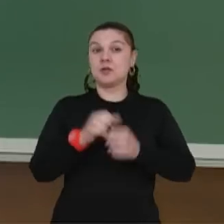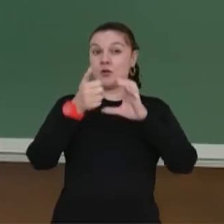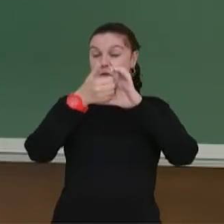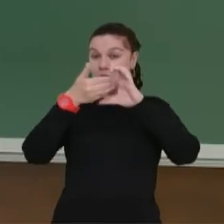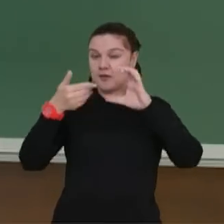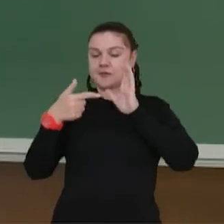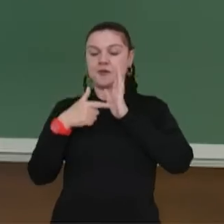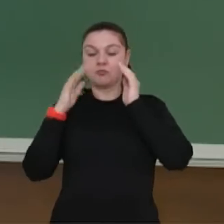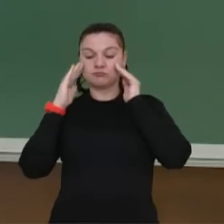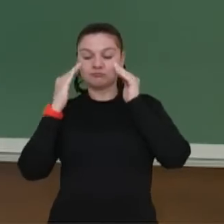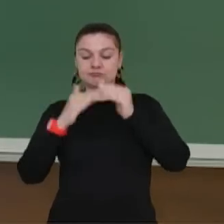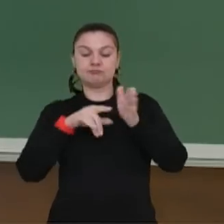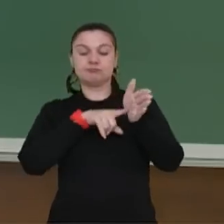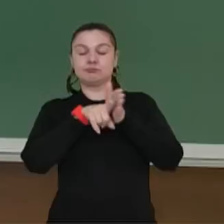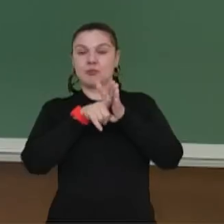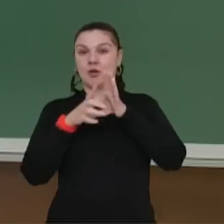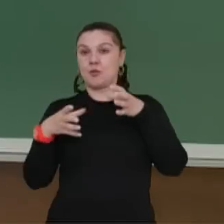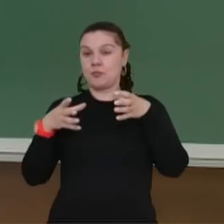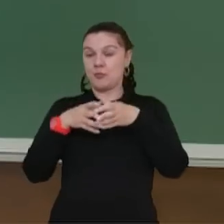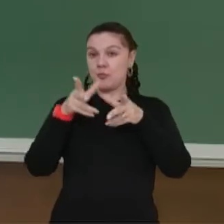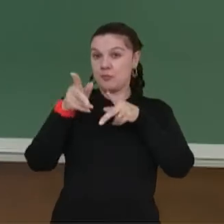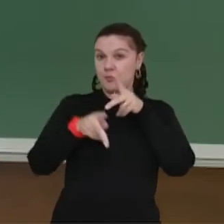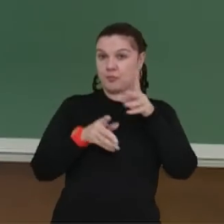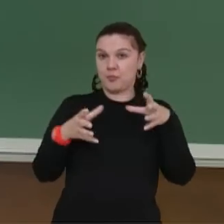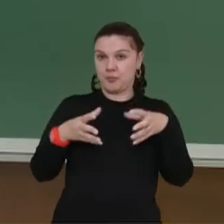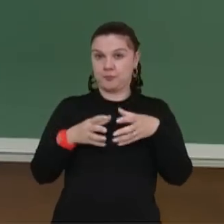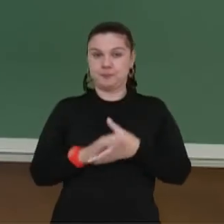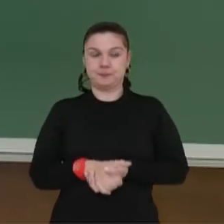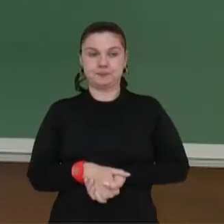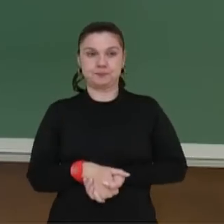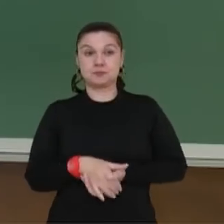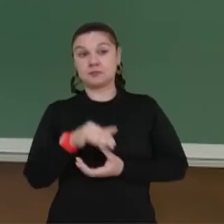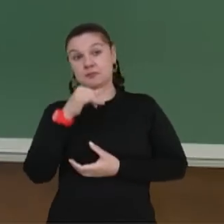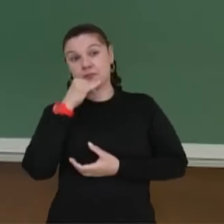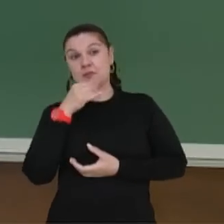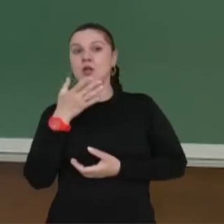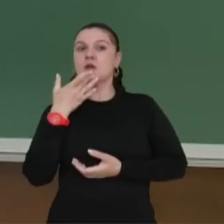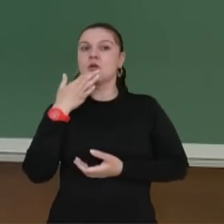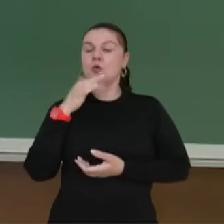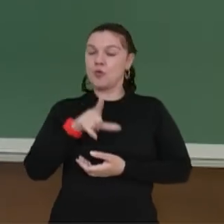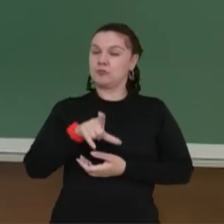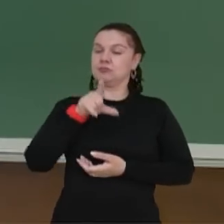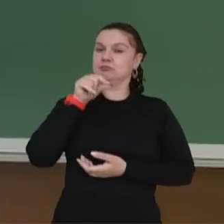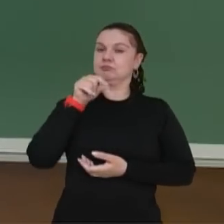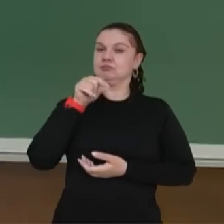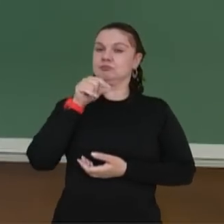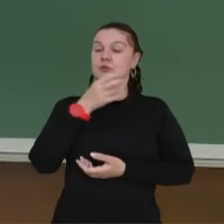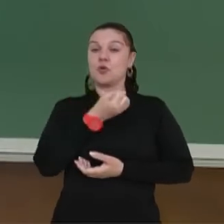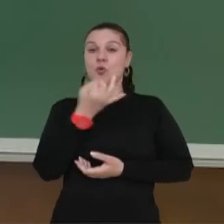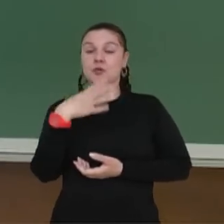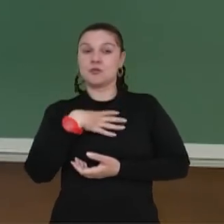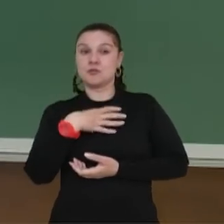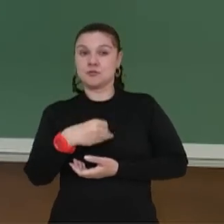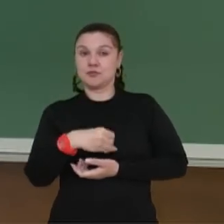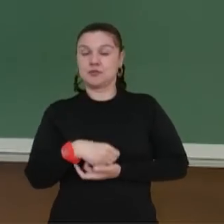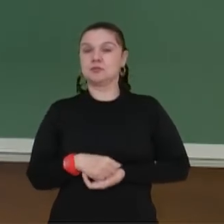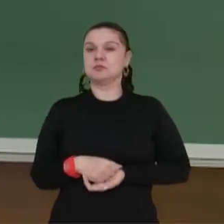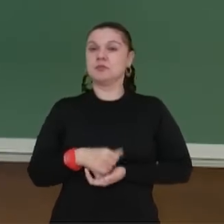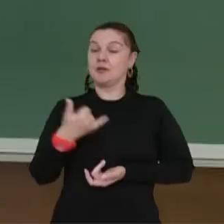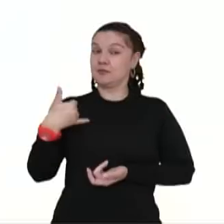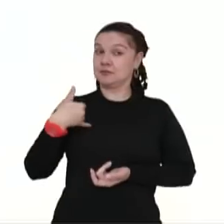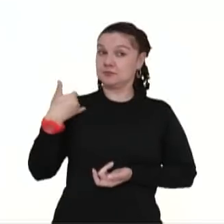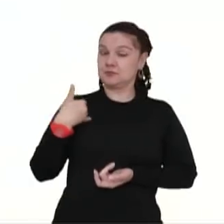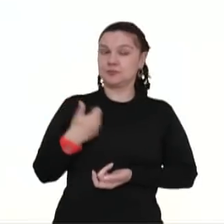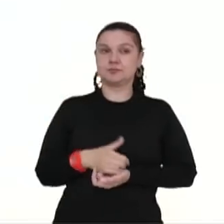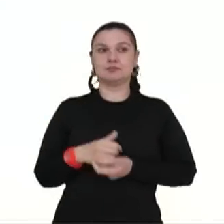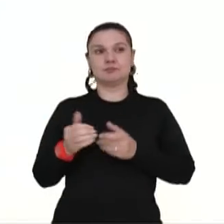Característica que se pretende observar em uma população. Beleza? Um exemplo aqui, cor favorita, número de filhos que uma pessoa tem,